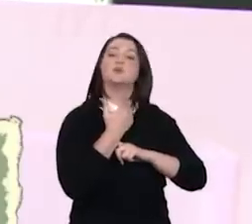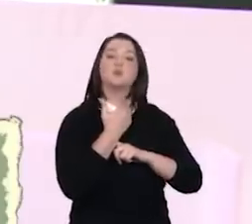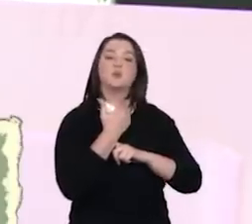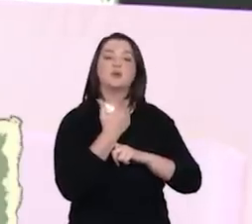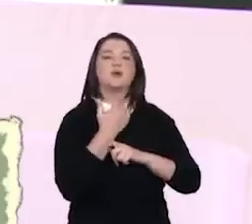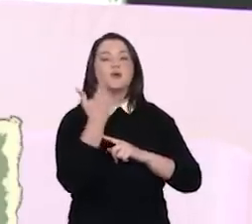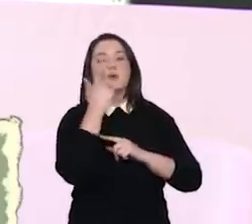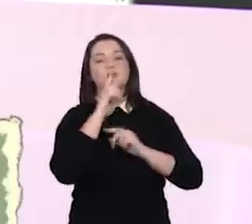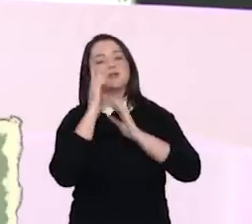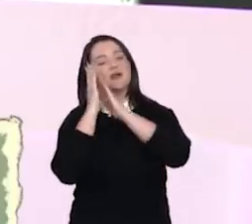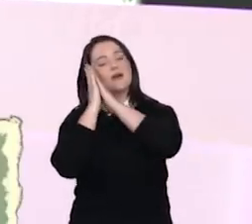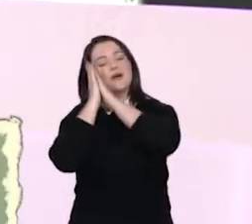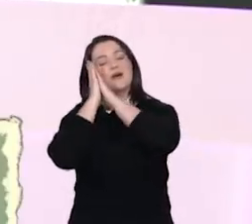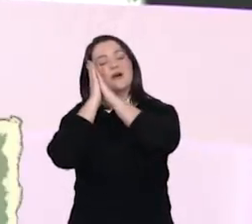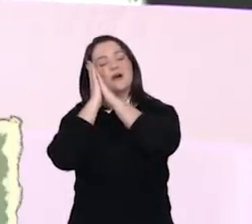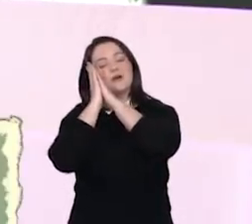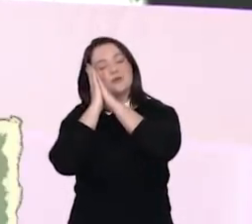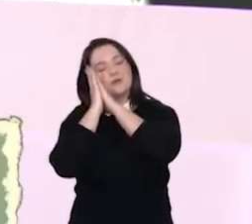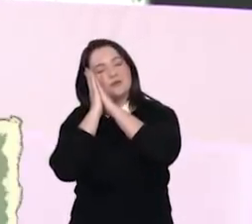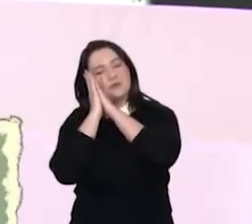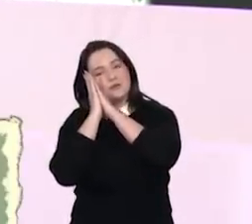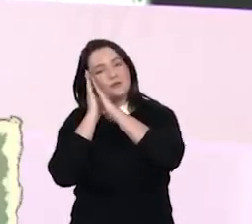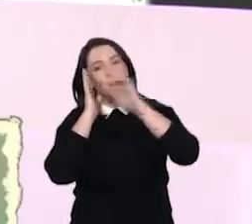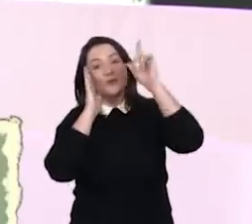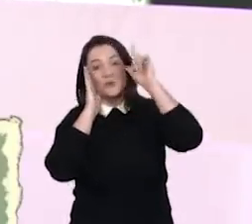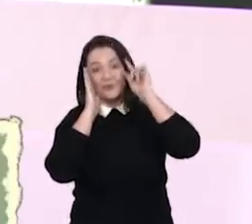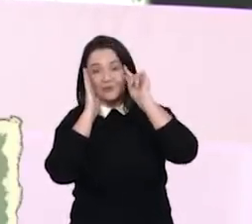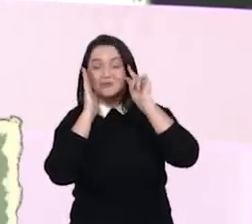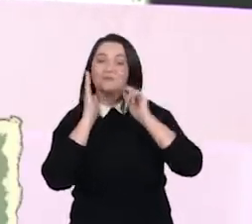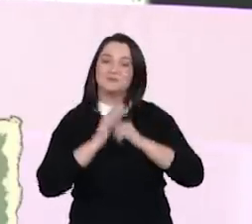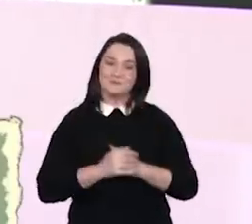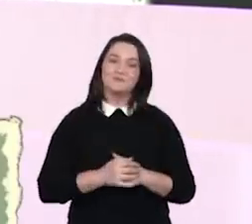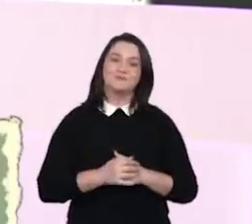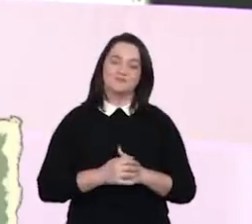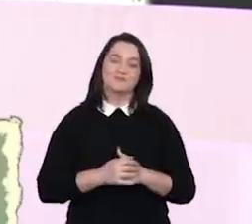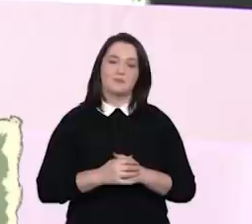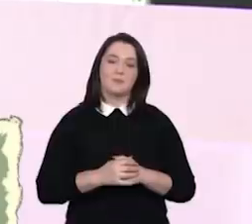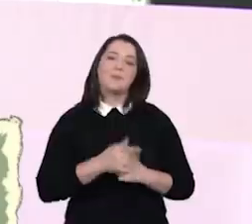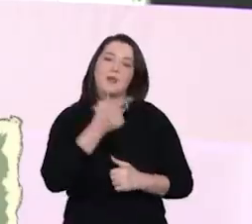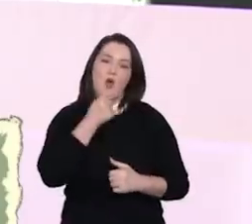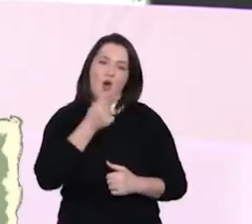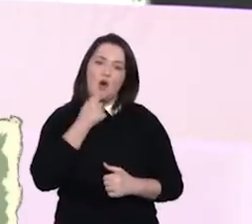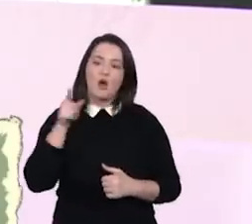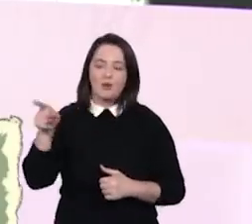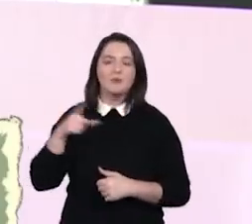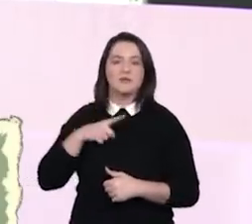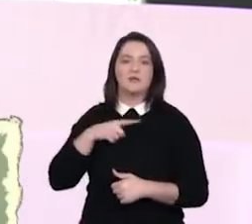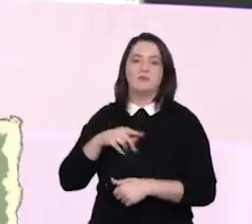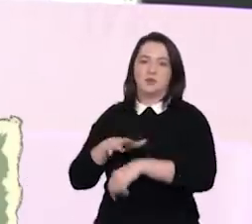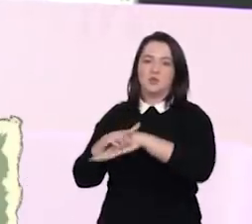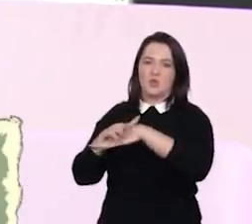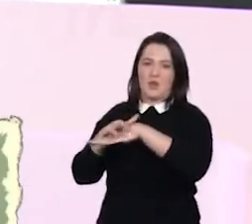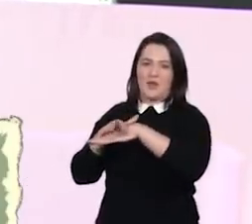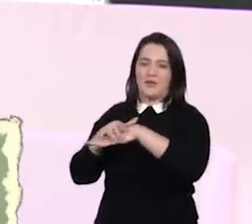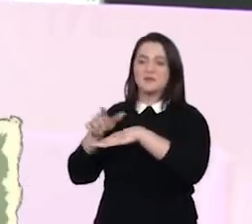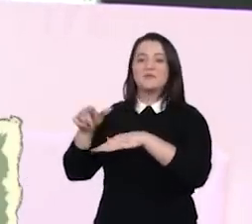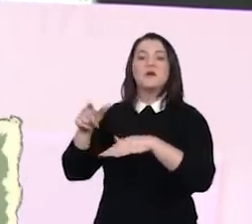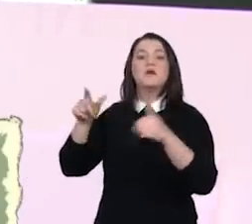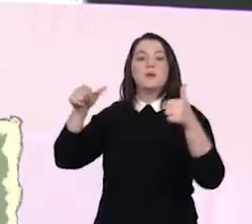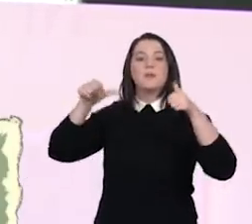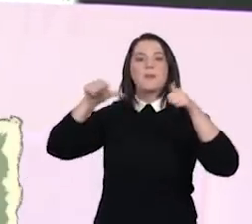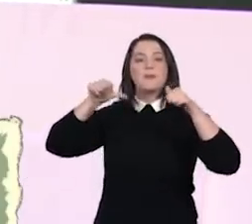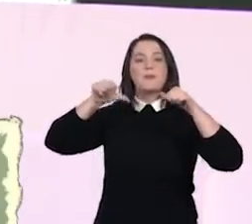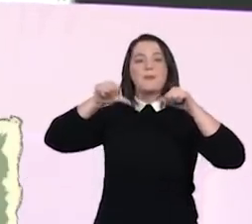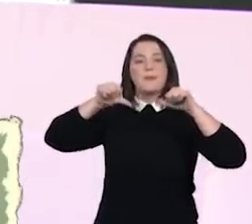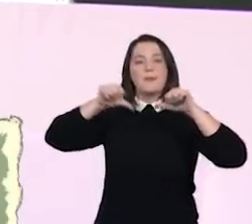a dormir, isso mesmo. O próprio Cousins, ele foi acometido por uma doença degenerativa e ele percebia